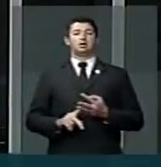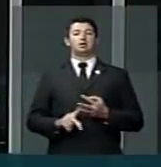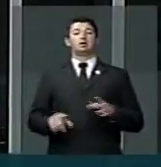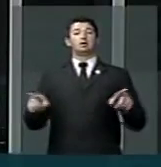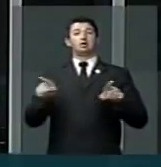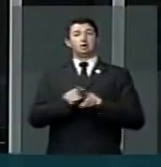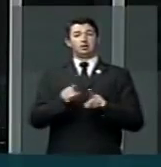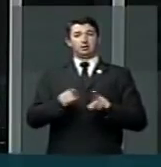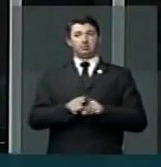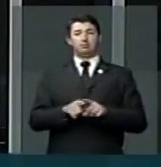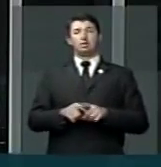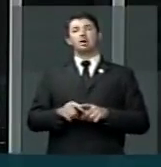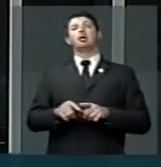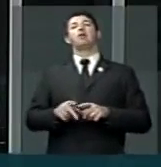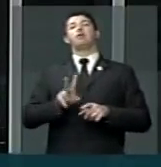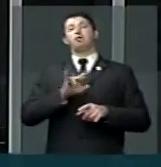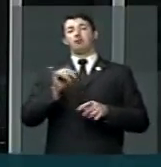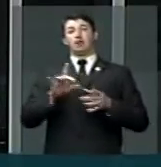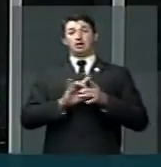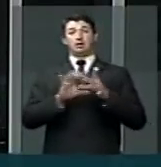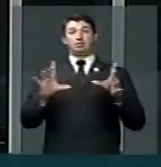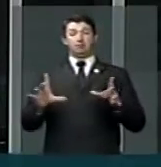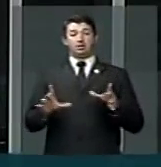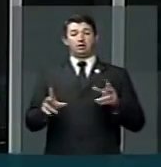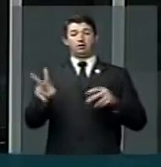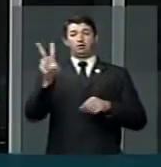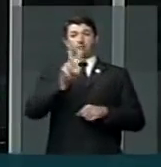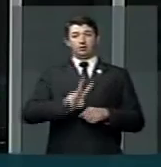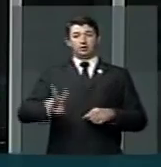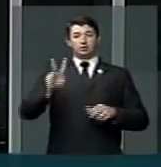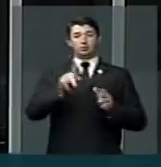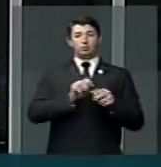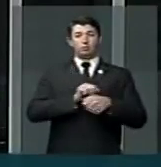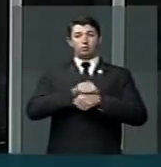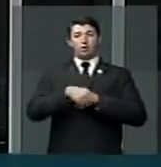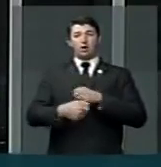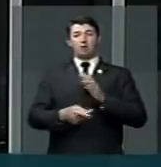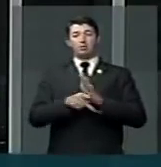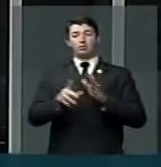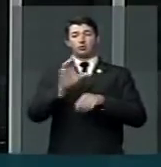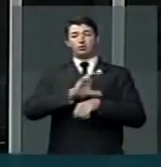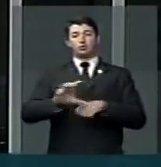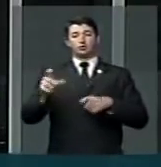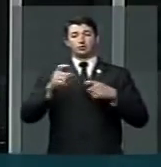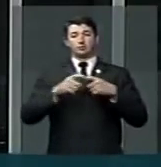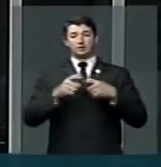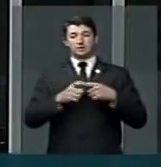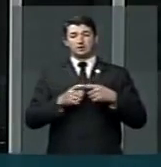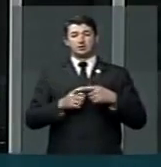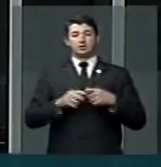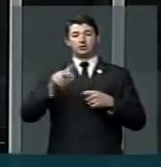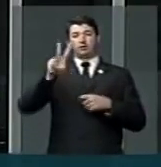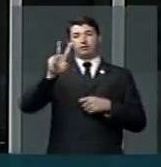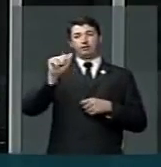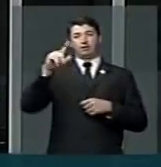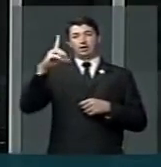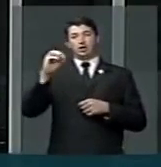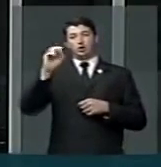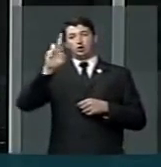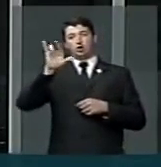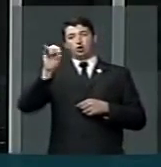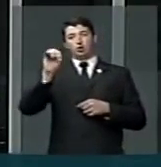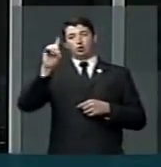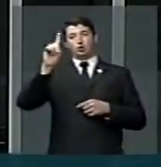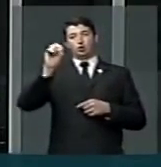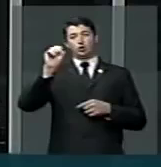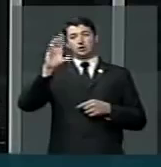também está perto de ser autorizado o vestibular para o curso de medicina da Universidade Vale do Rio Doce, a